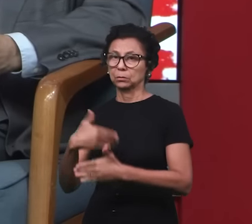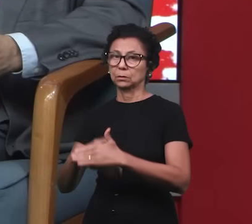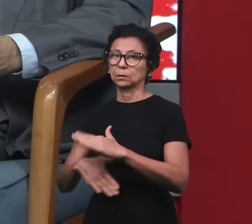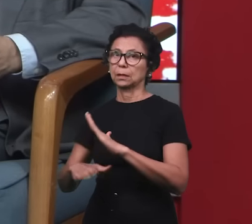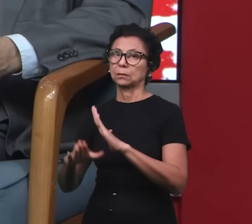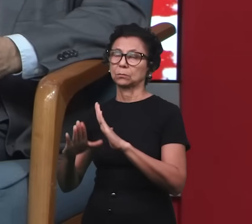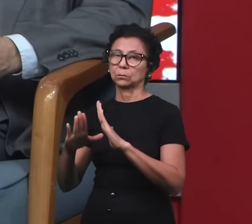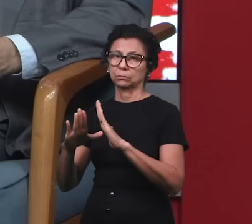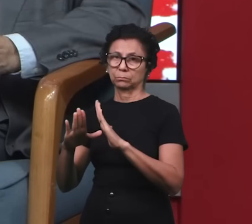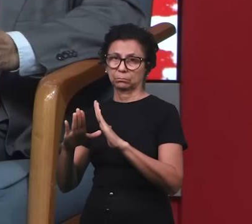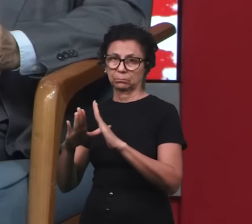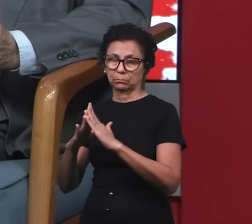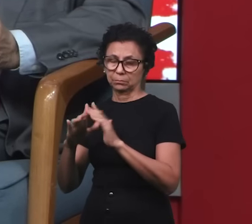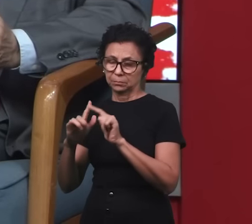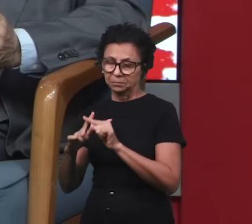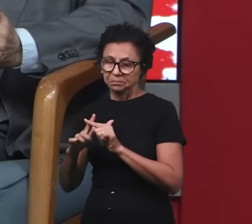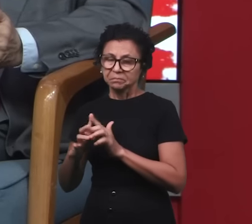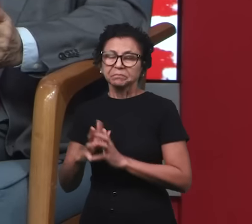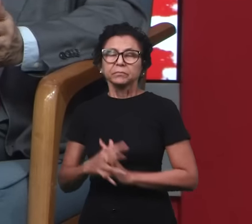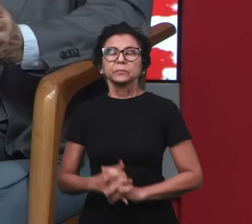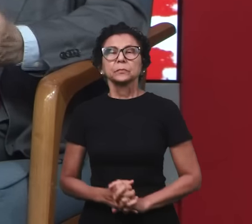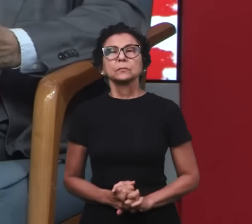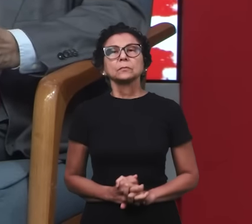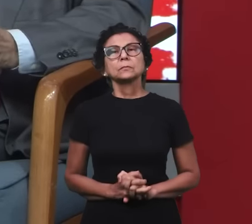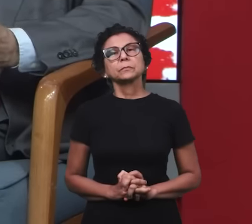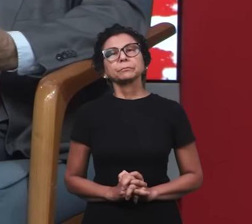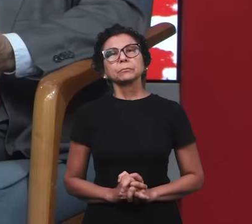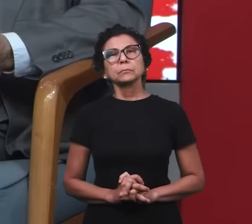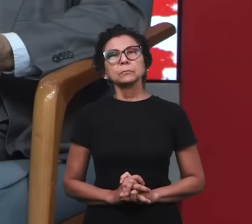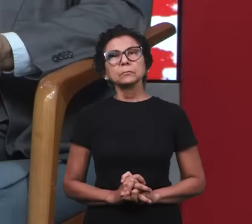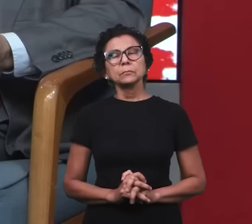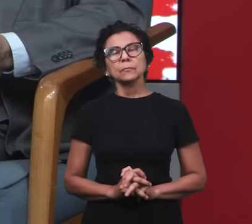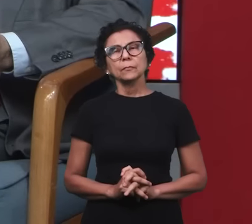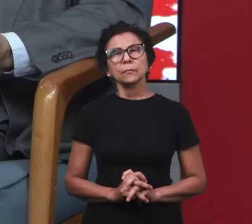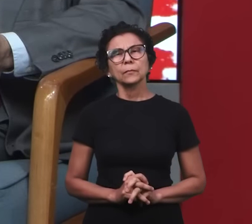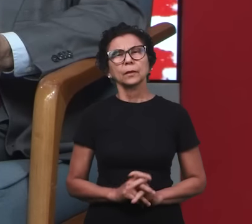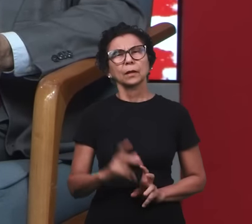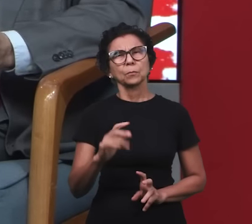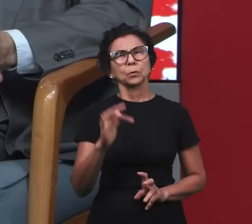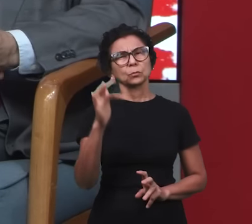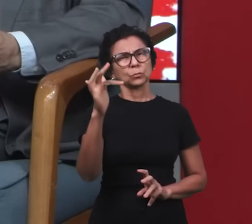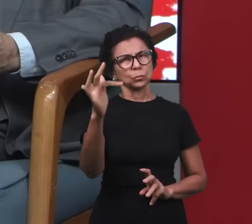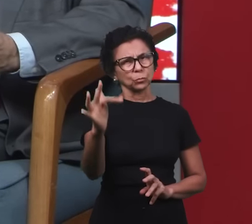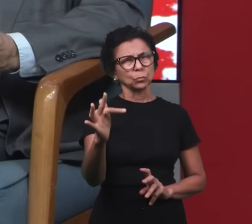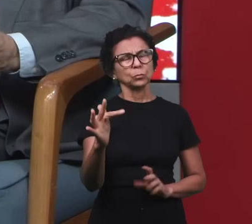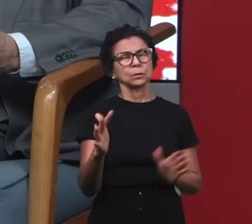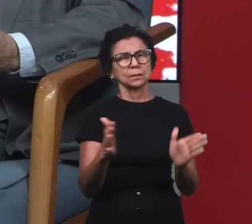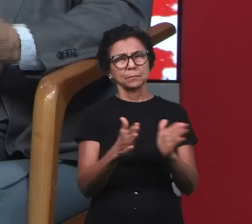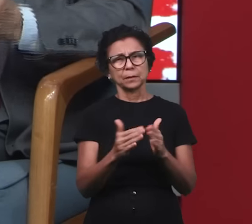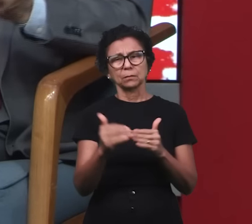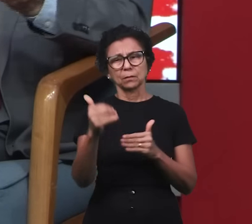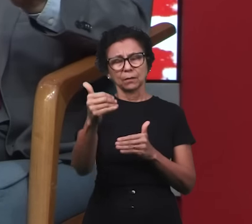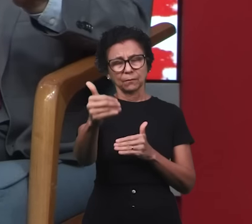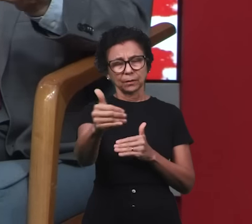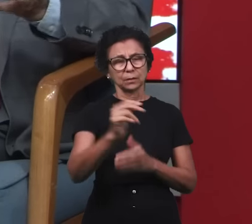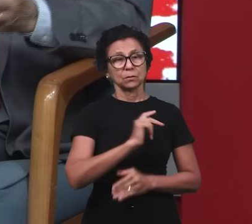Paulo se converte, depois, já que a igreja tinha começado,